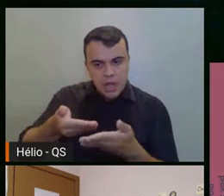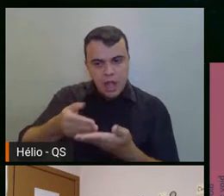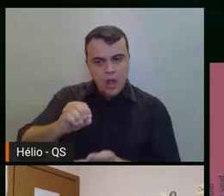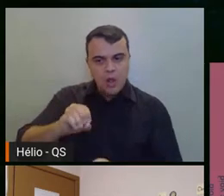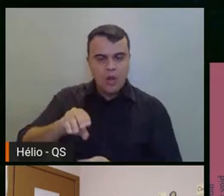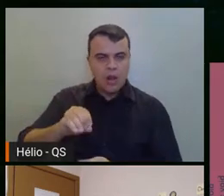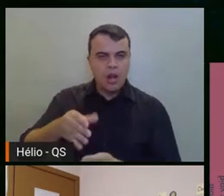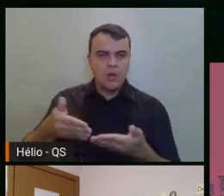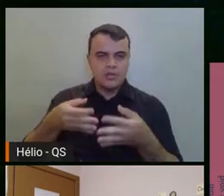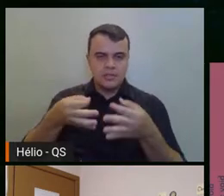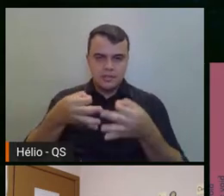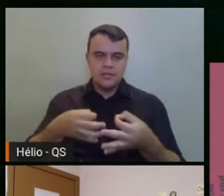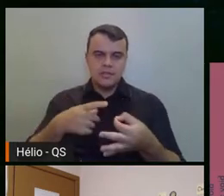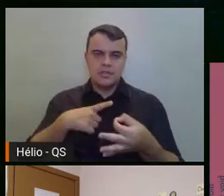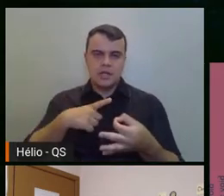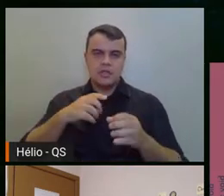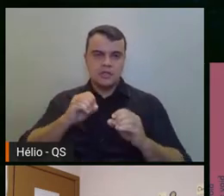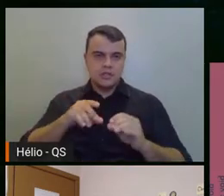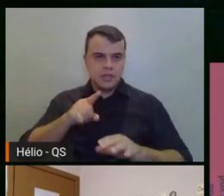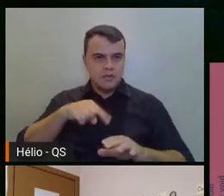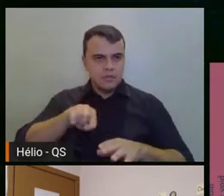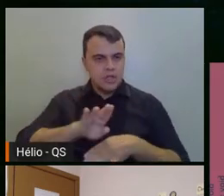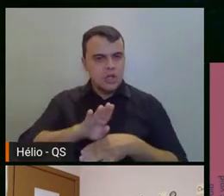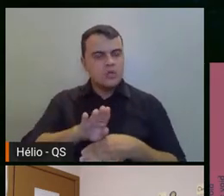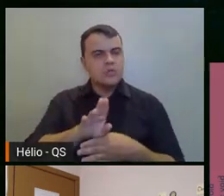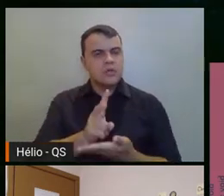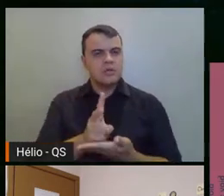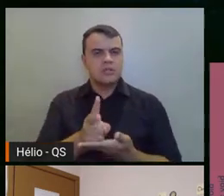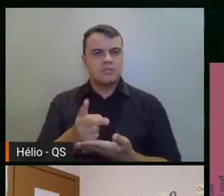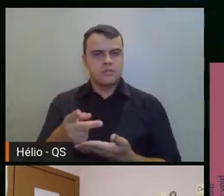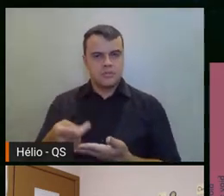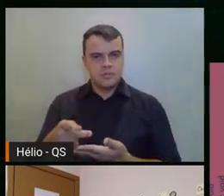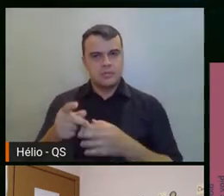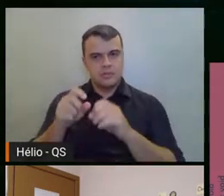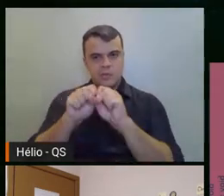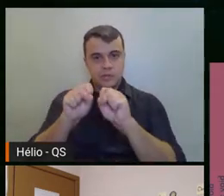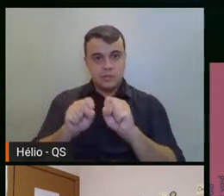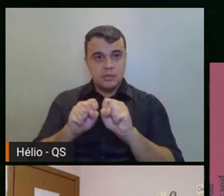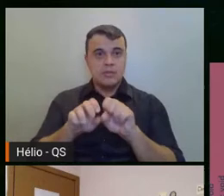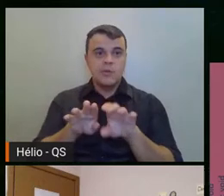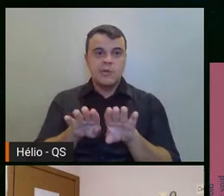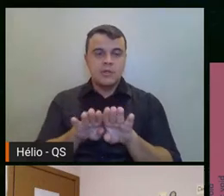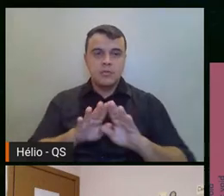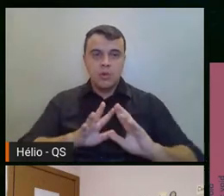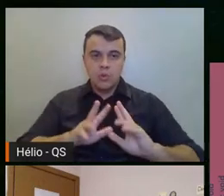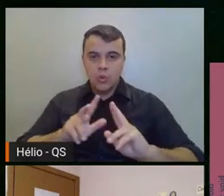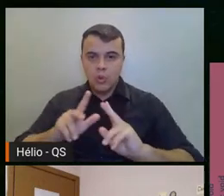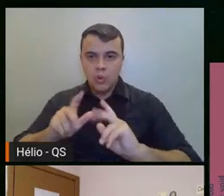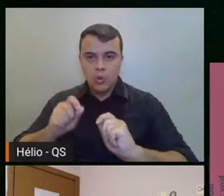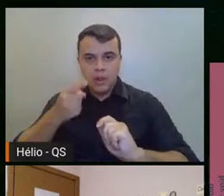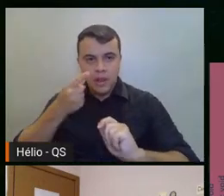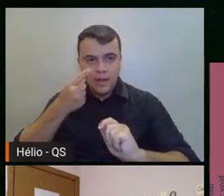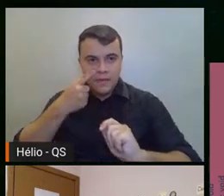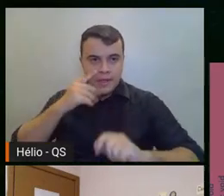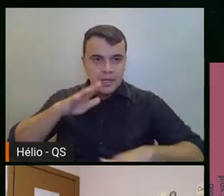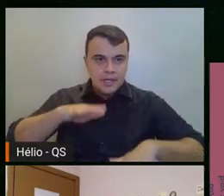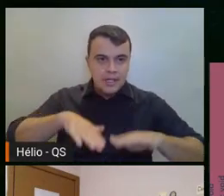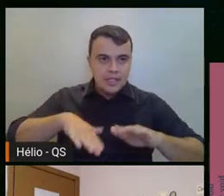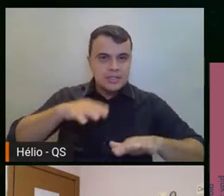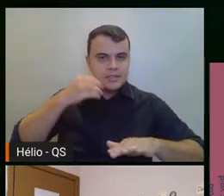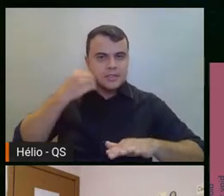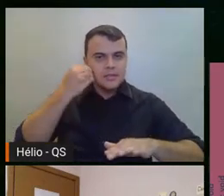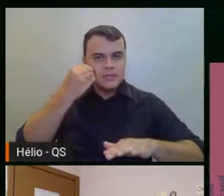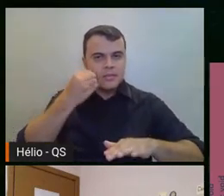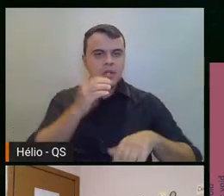pode ter certeza que isso vai ajudar você aí dentro da plataforma e além de tudo você vai ver que mesmo dentro da experiência